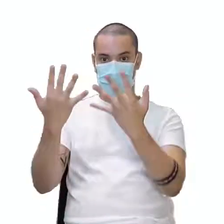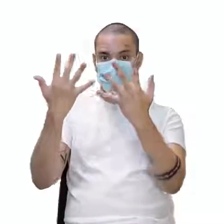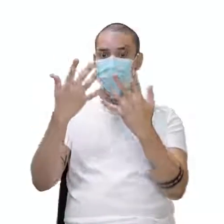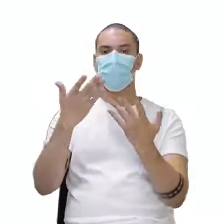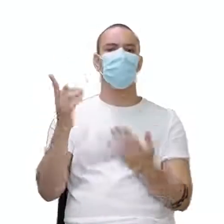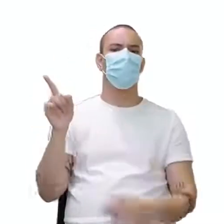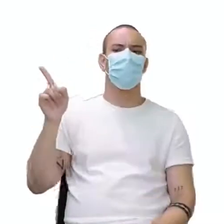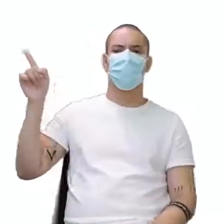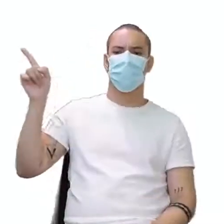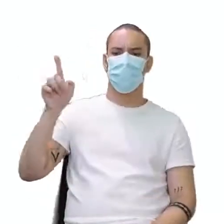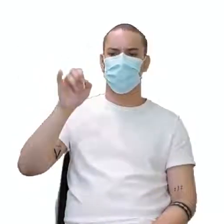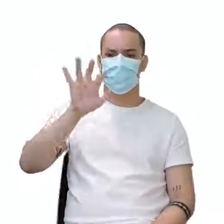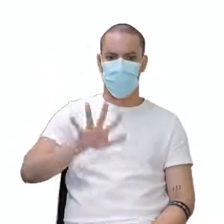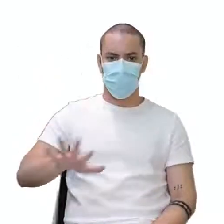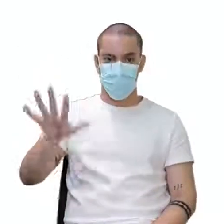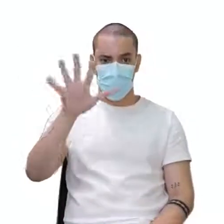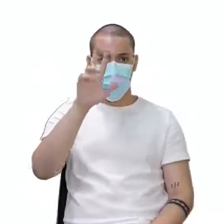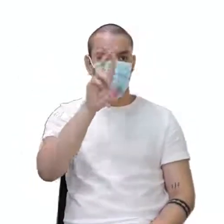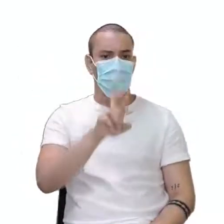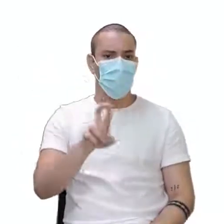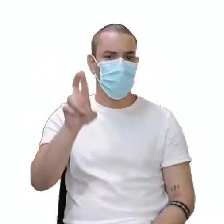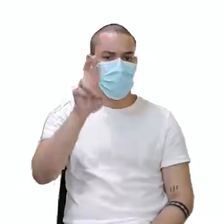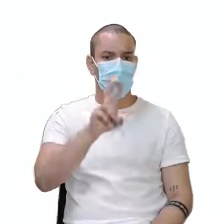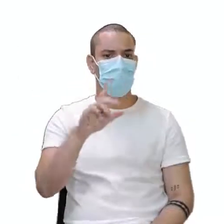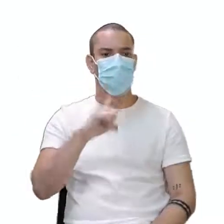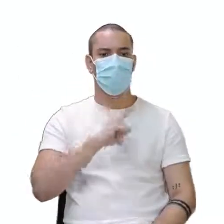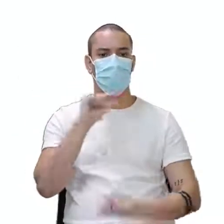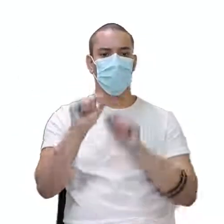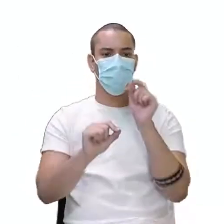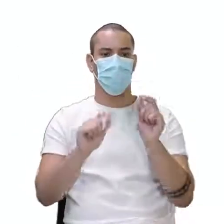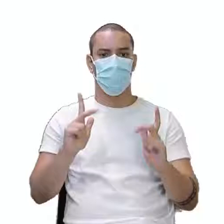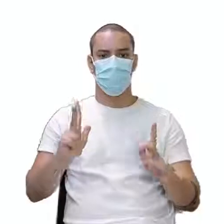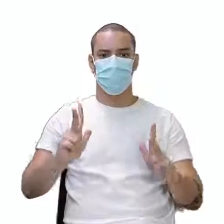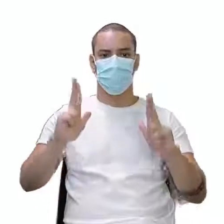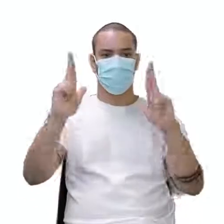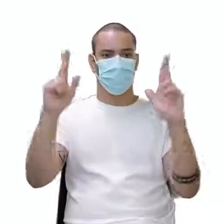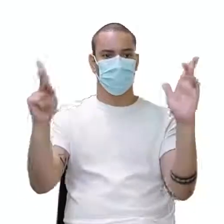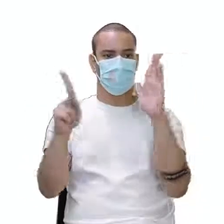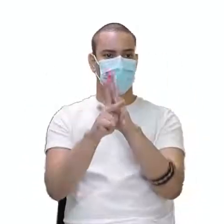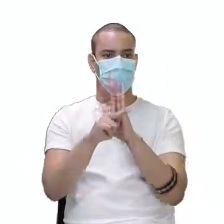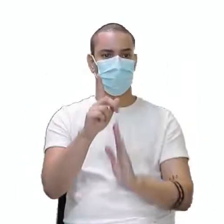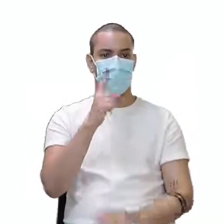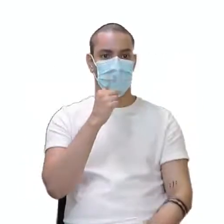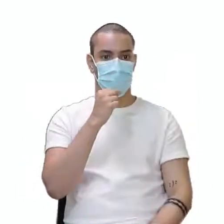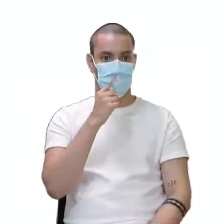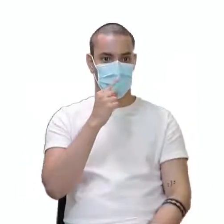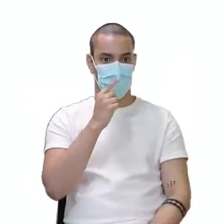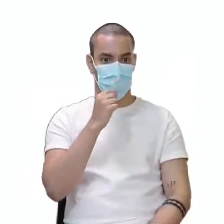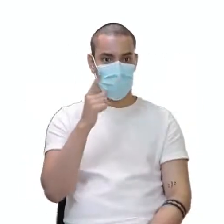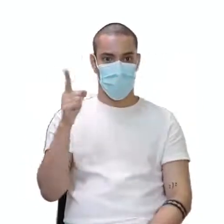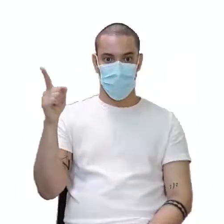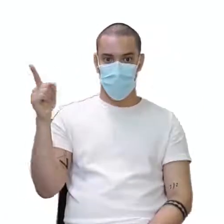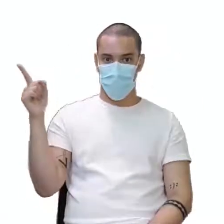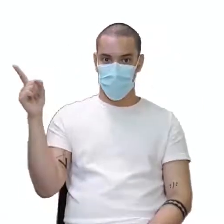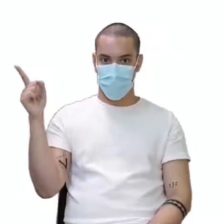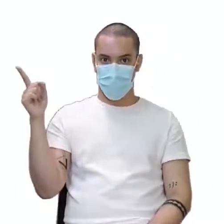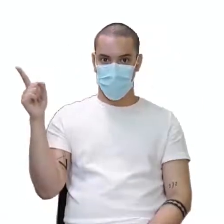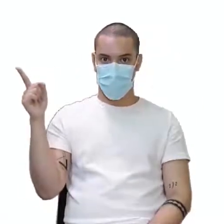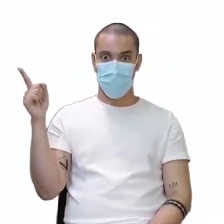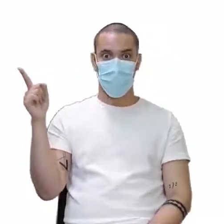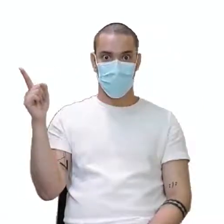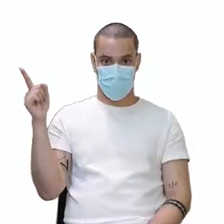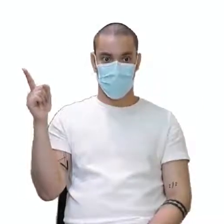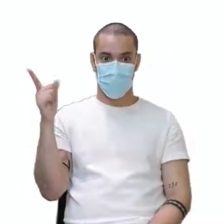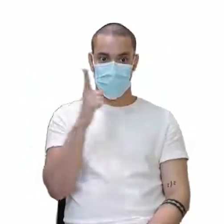imagem aqui, onde nós temos uma parte de água líquida, a água no seu estado